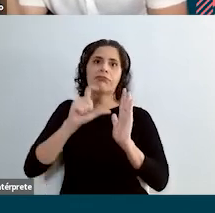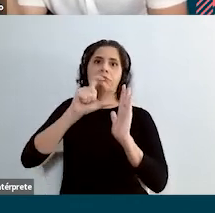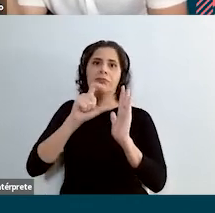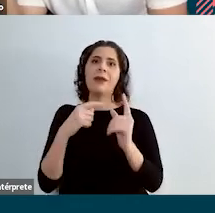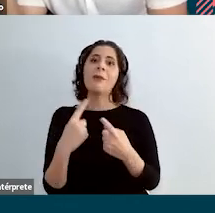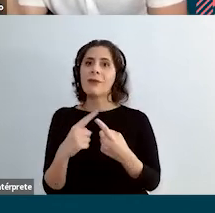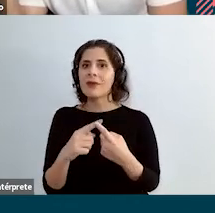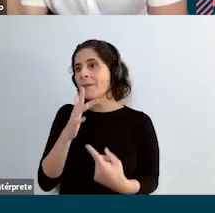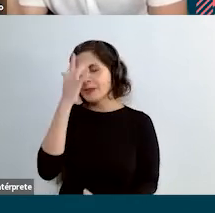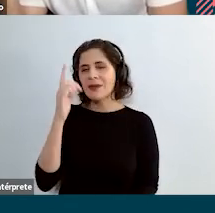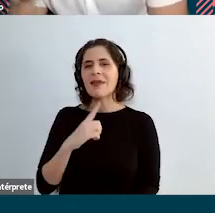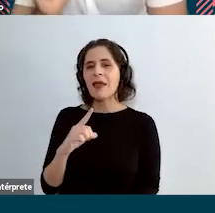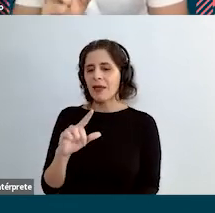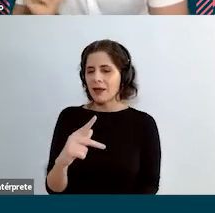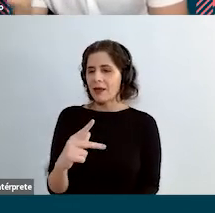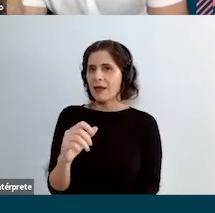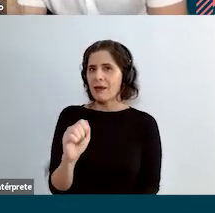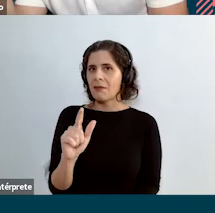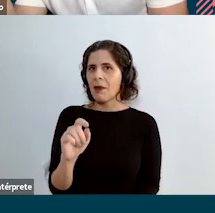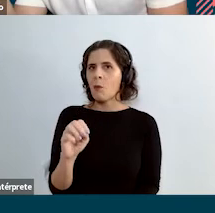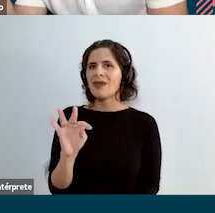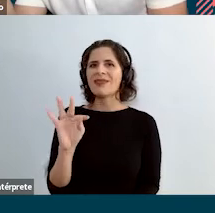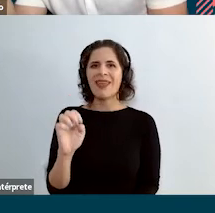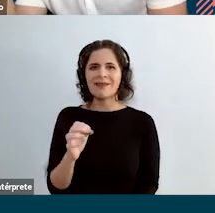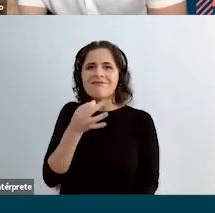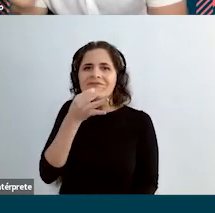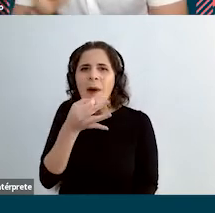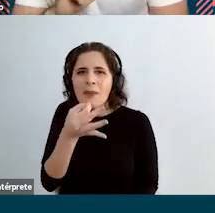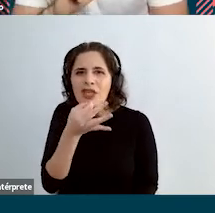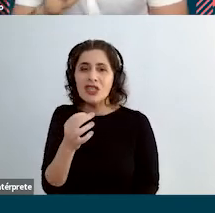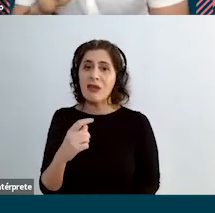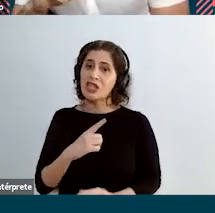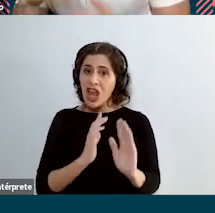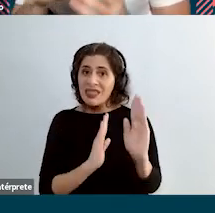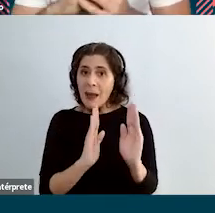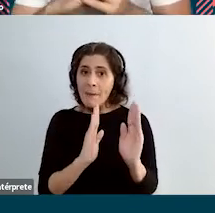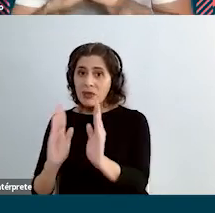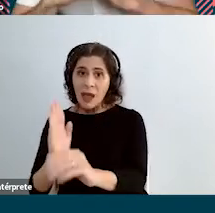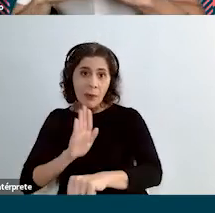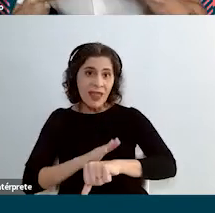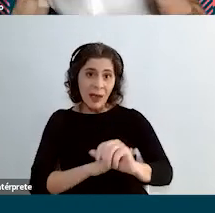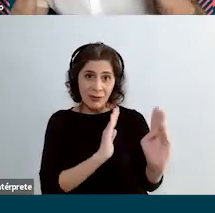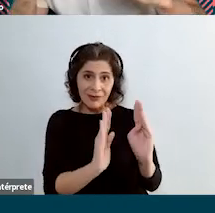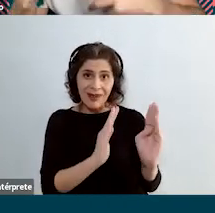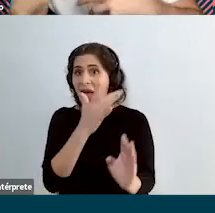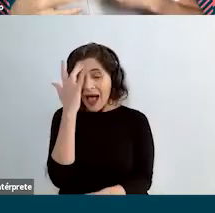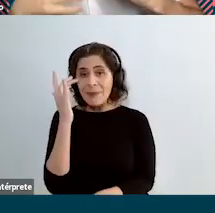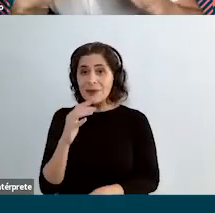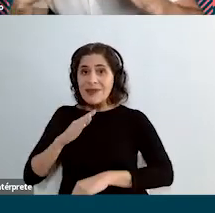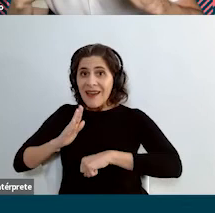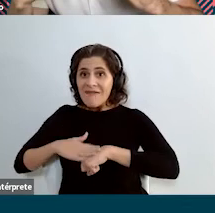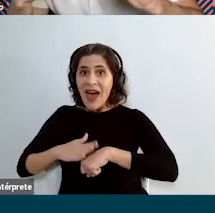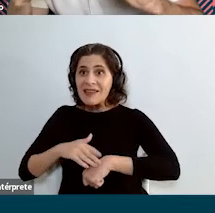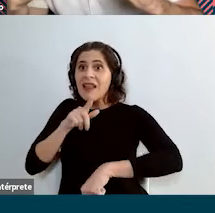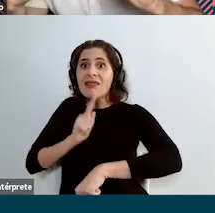tinha os palpites, e os palpites tinham janelas de tempo para você fazer. E o pessoal deixava para fazer quando estava próximo